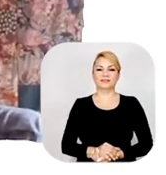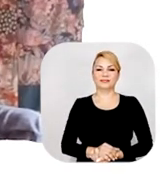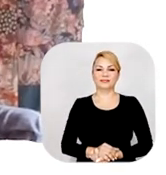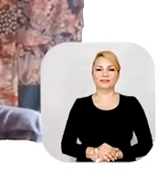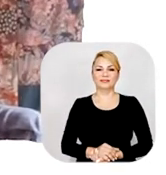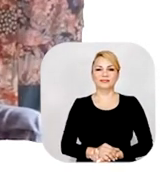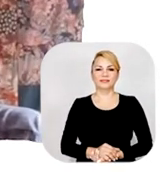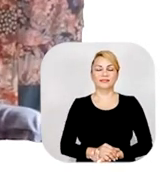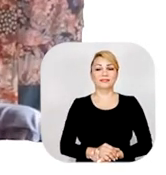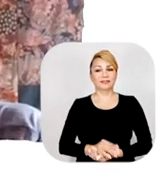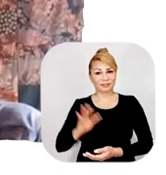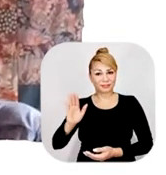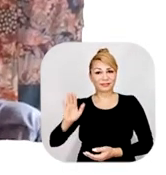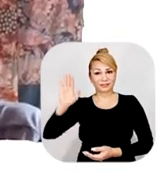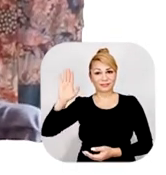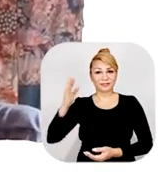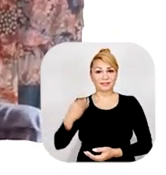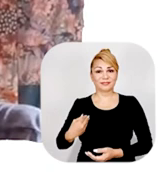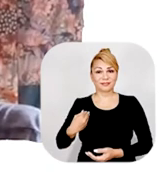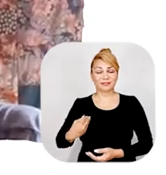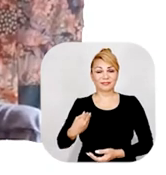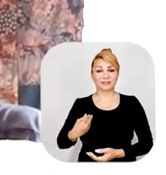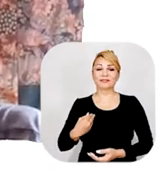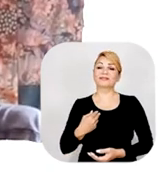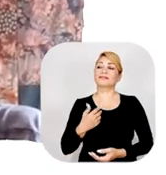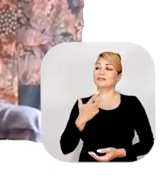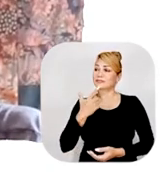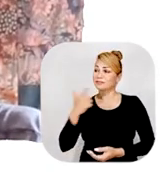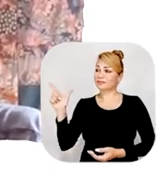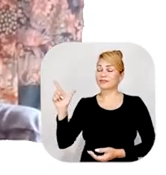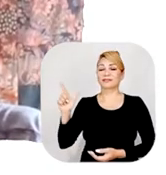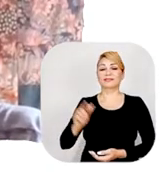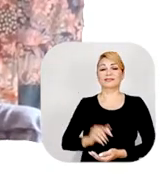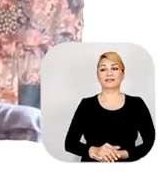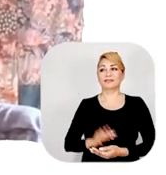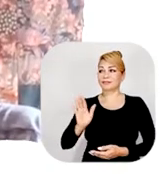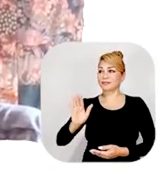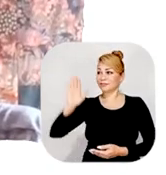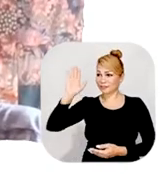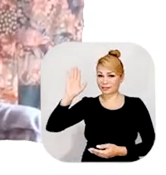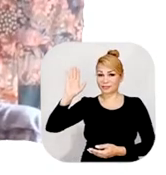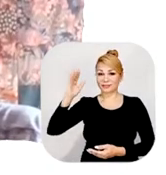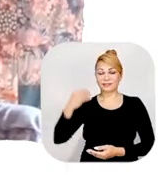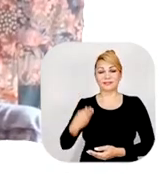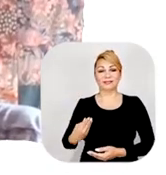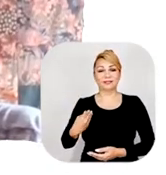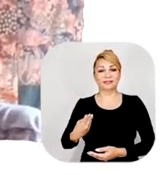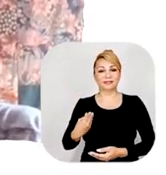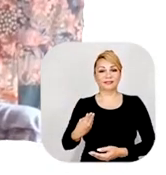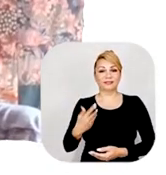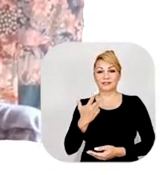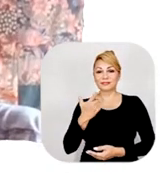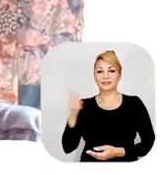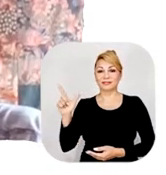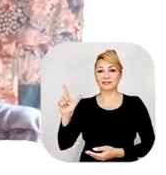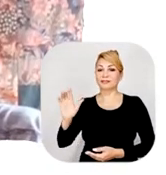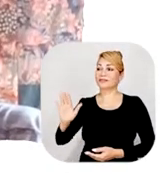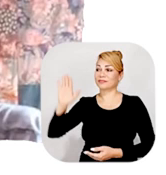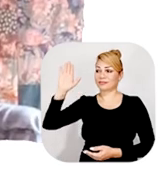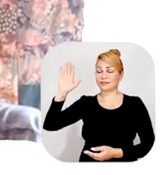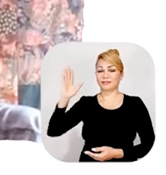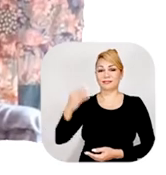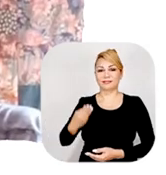Aruá. Presente. Panian Macurap. Presente.